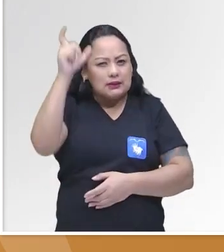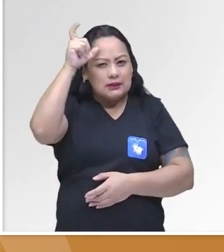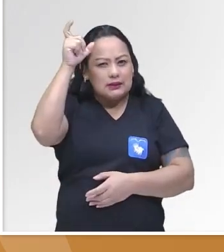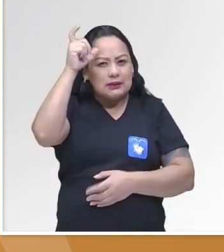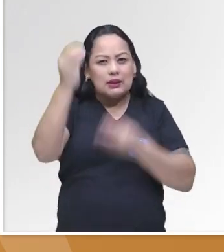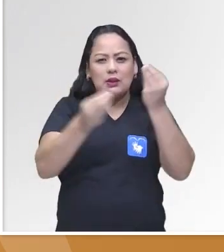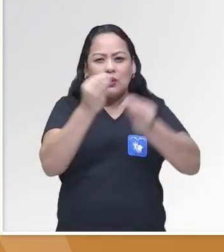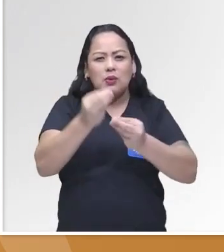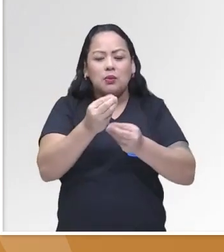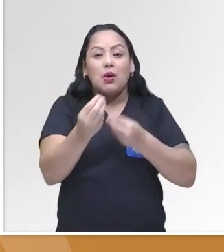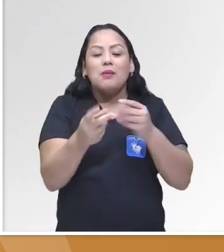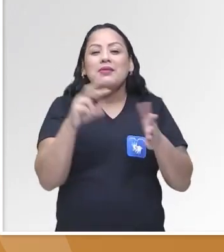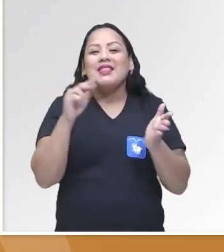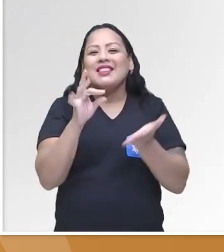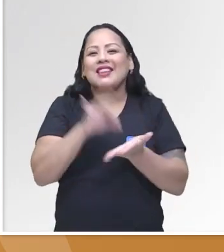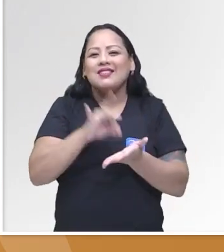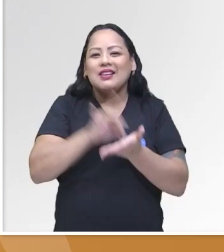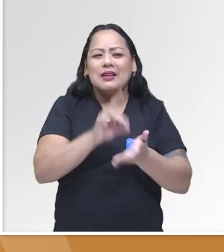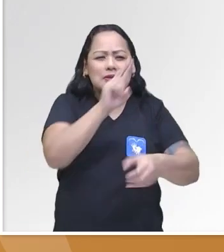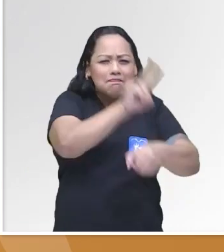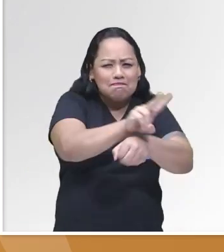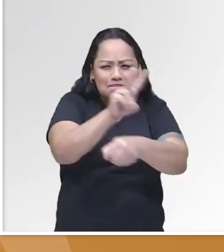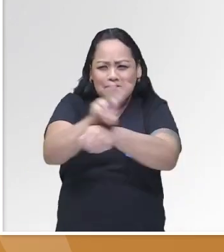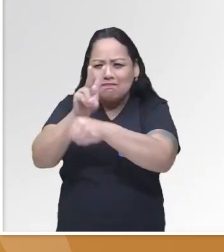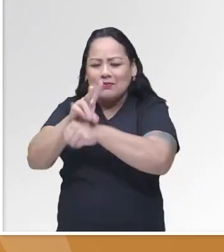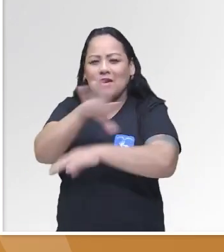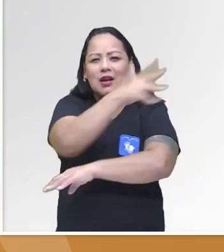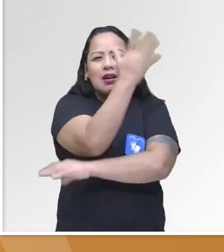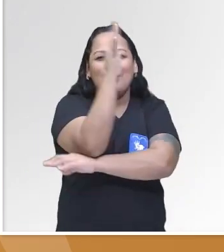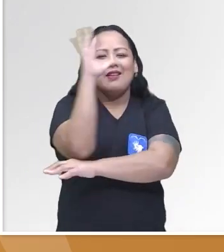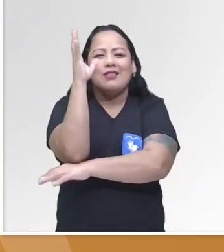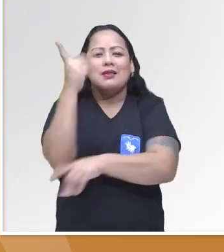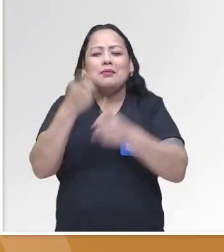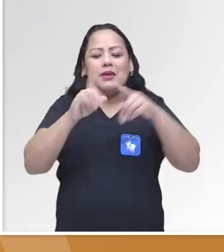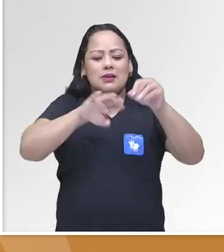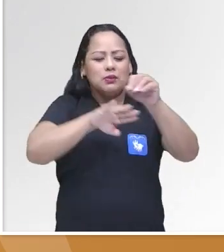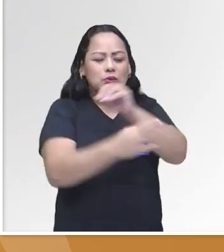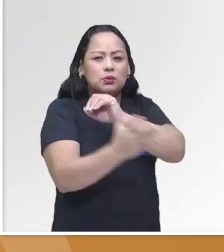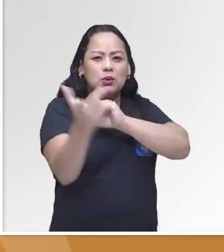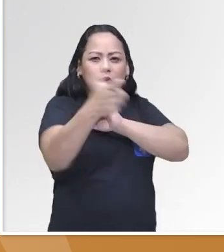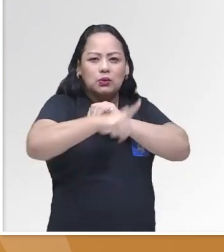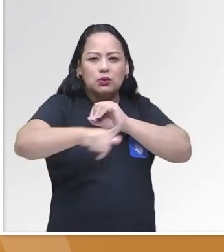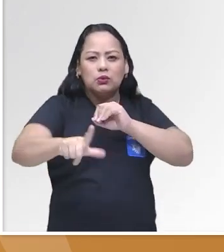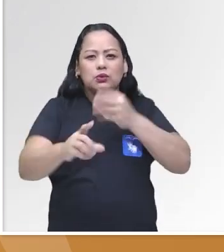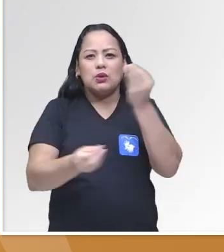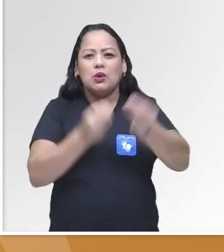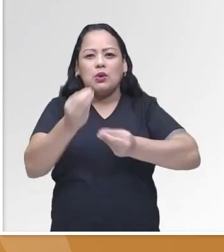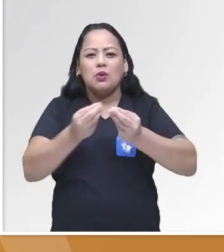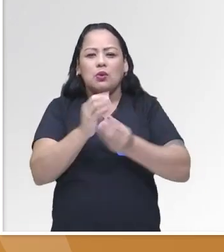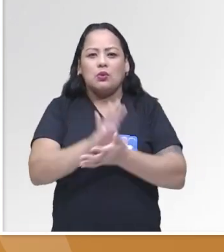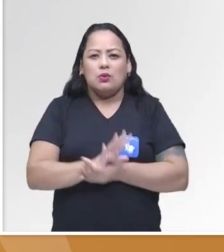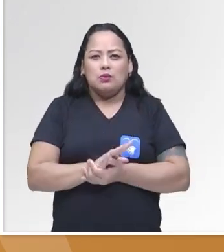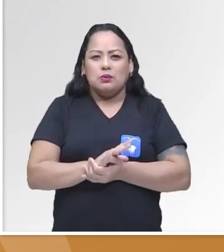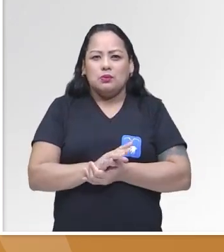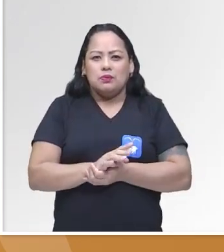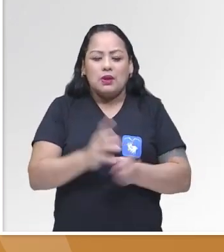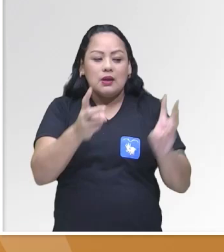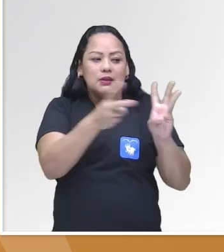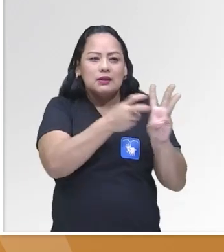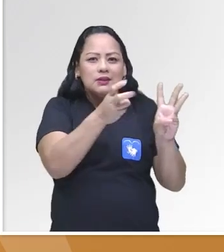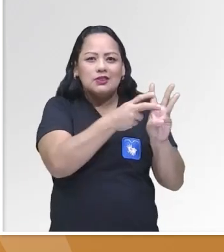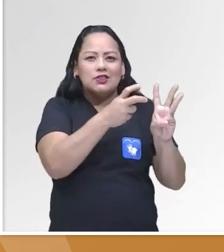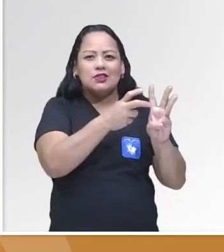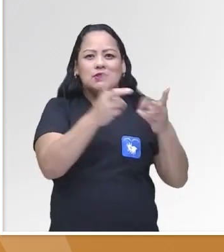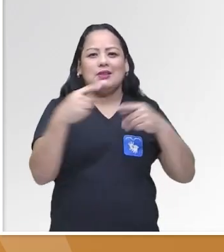que um protetor da floresta. Então, essas tradições, elas são mantidas através dos indígenas.